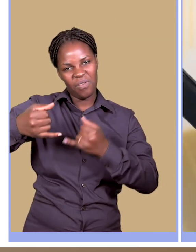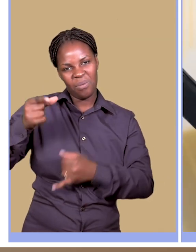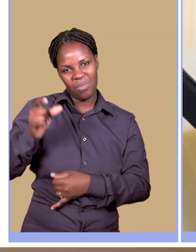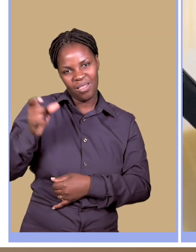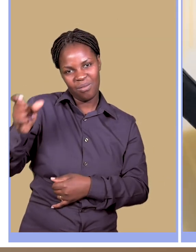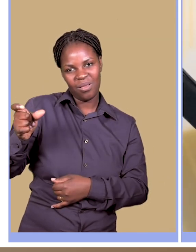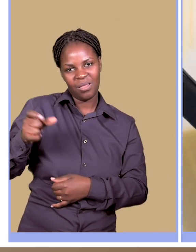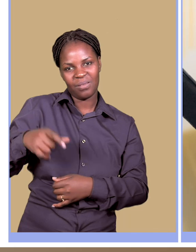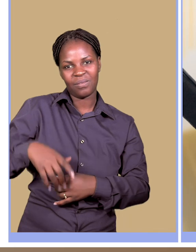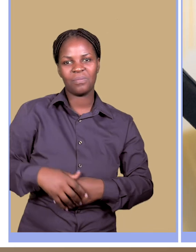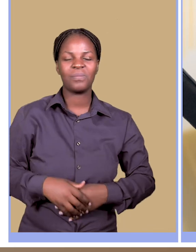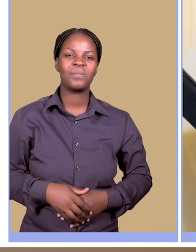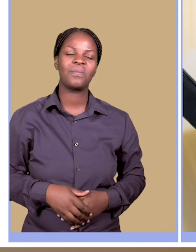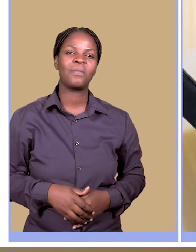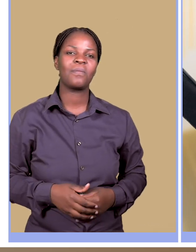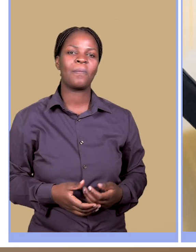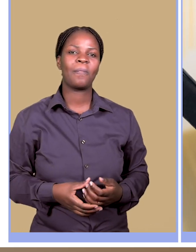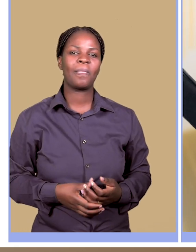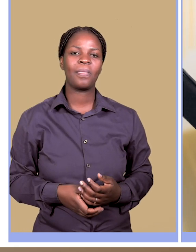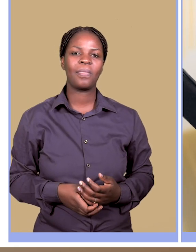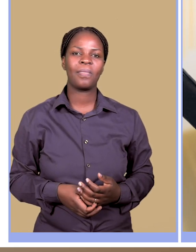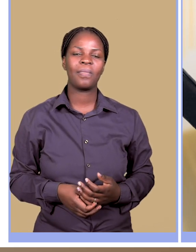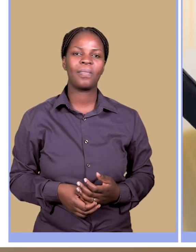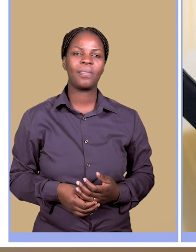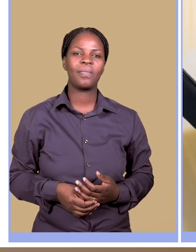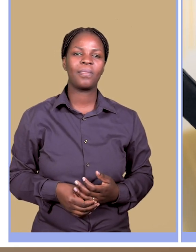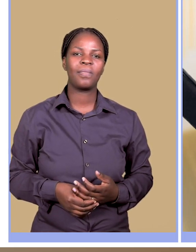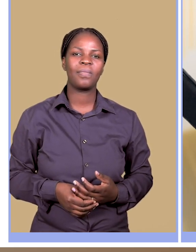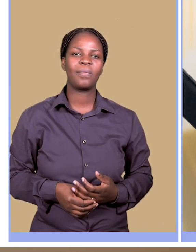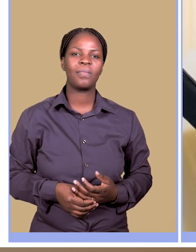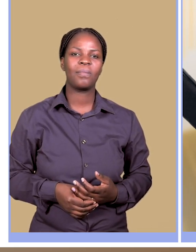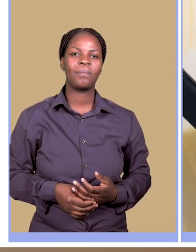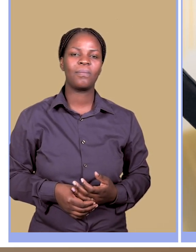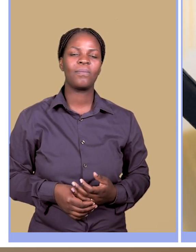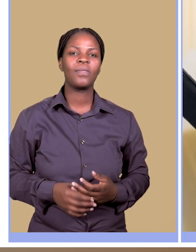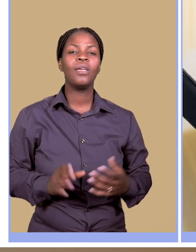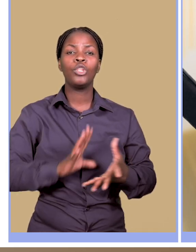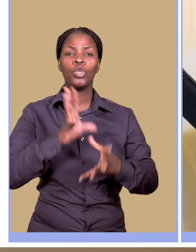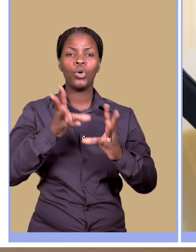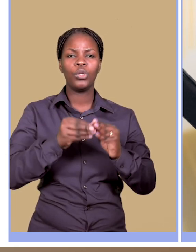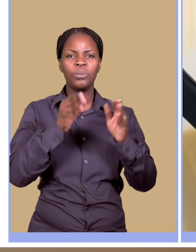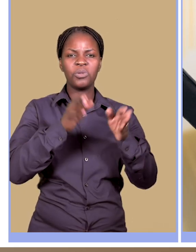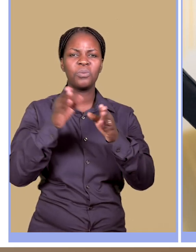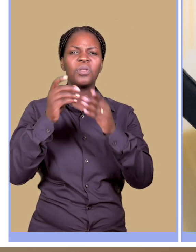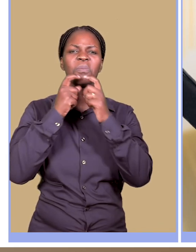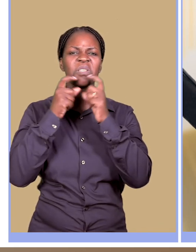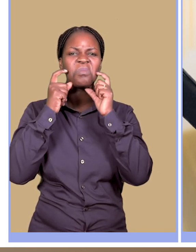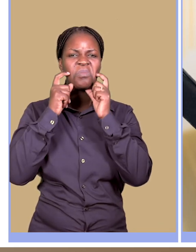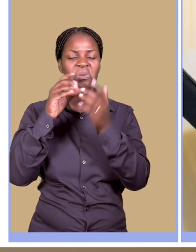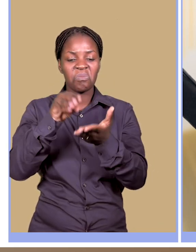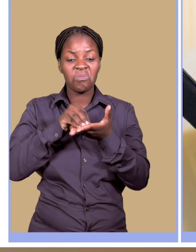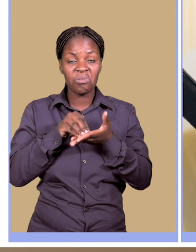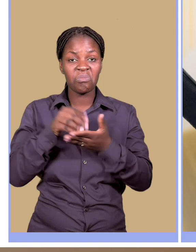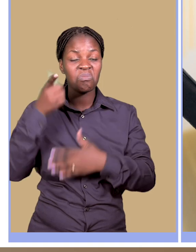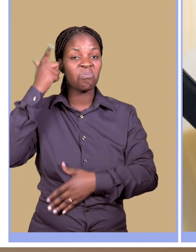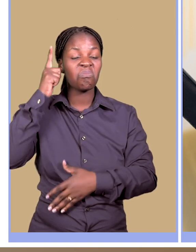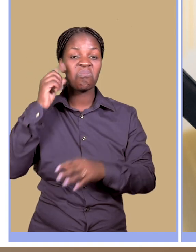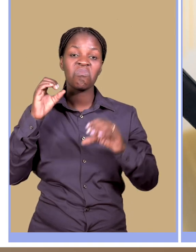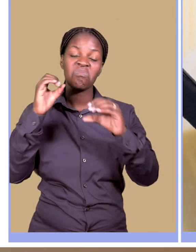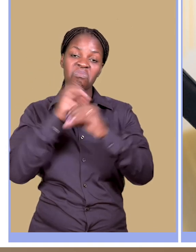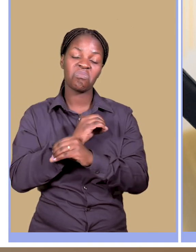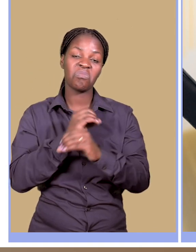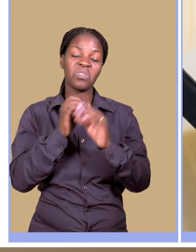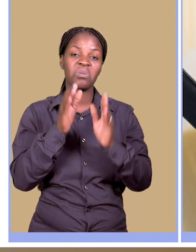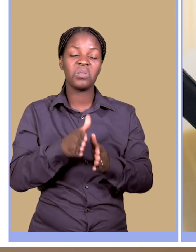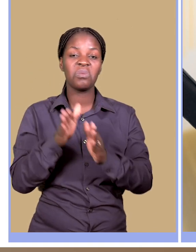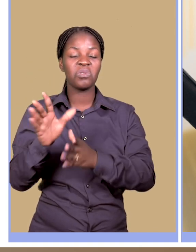últimas considerações. Bom, nós sabemos que não é possível, portanto nem todo moçambicano tem acesso a um telefone, nem